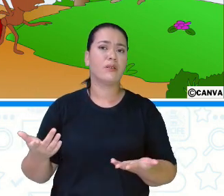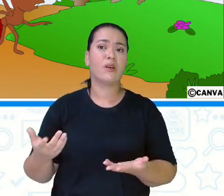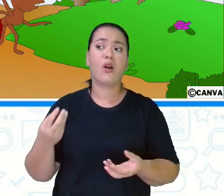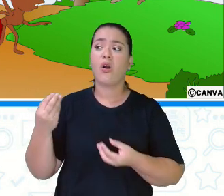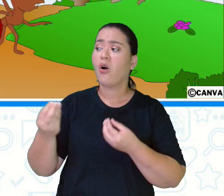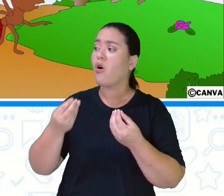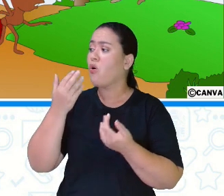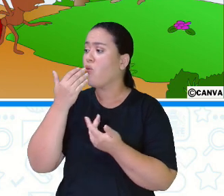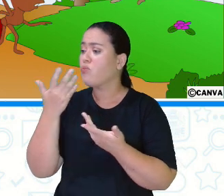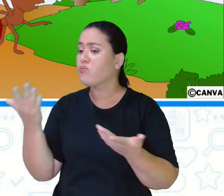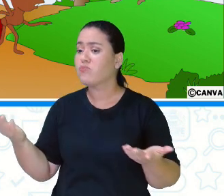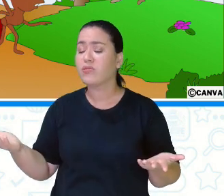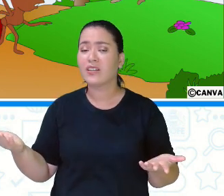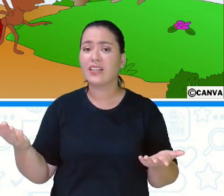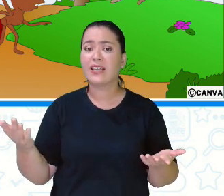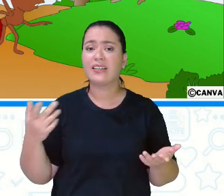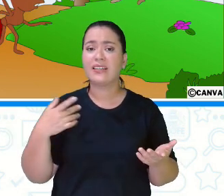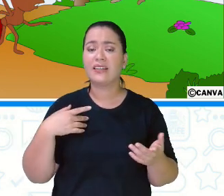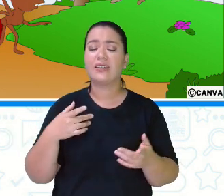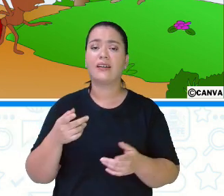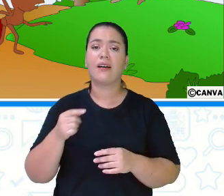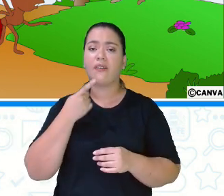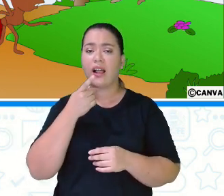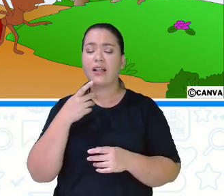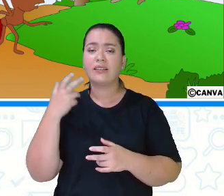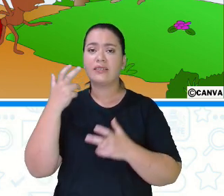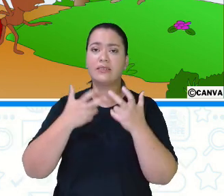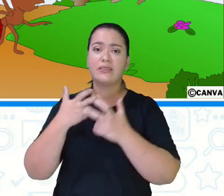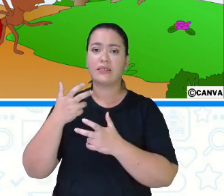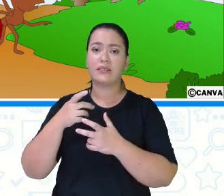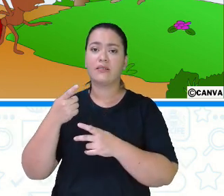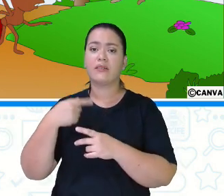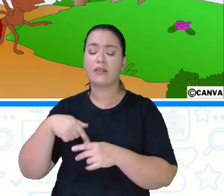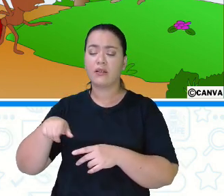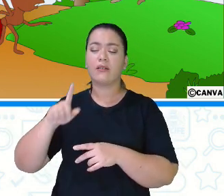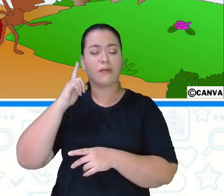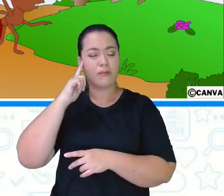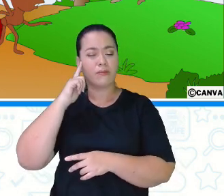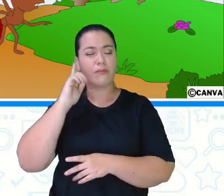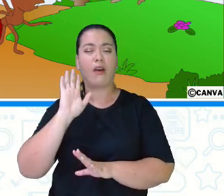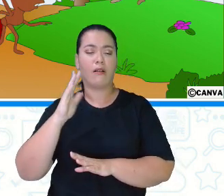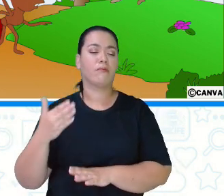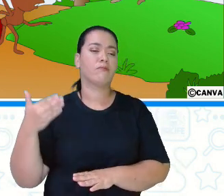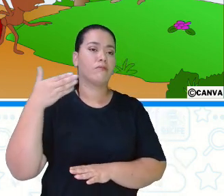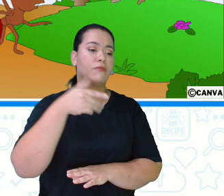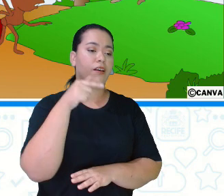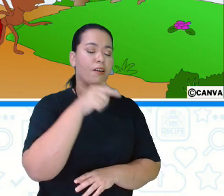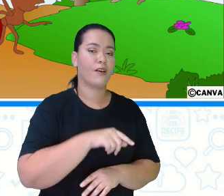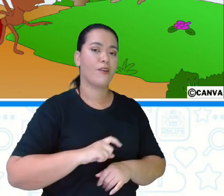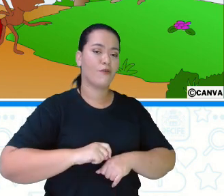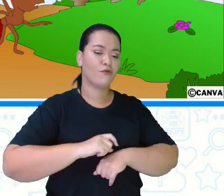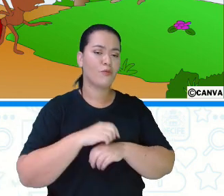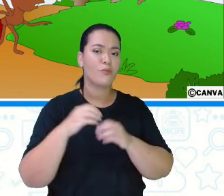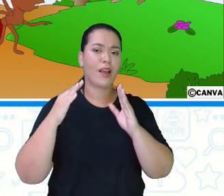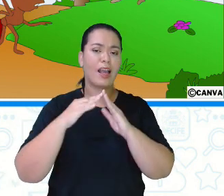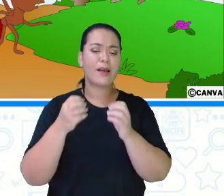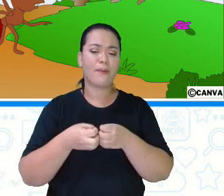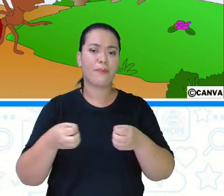restando migalha, que trincasse a tagarela, foi valer-se da formiga, que morava perto